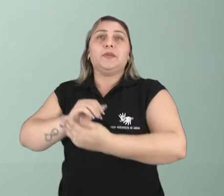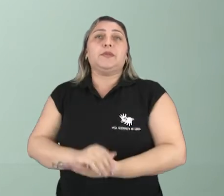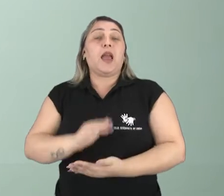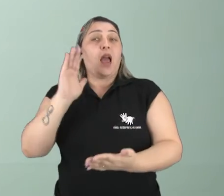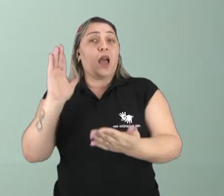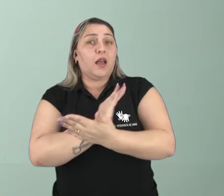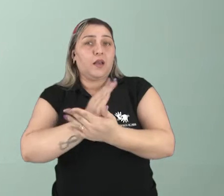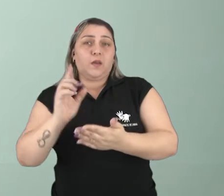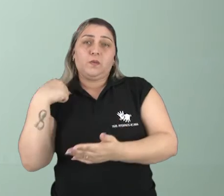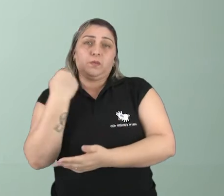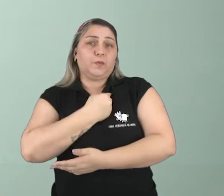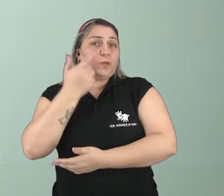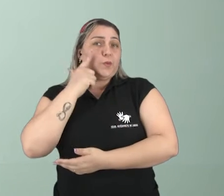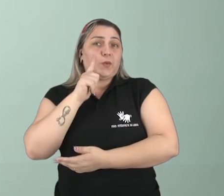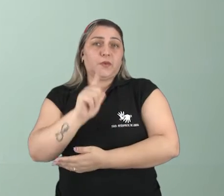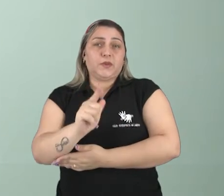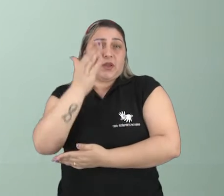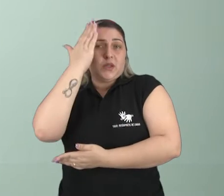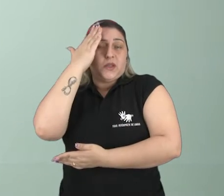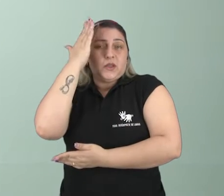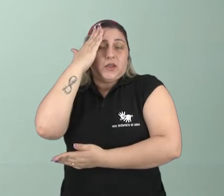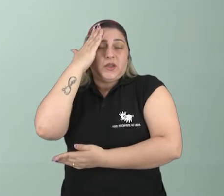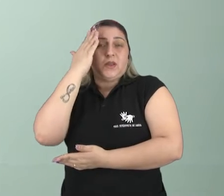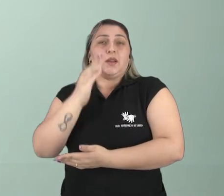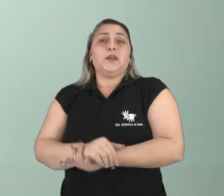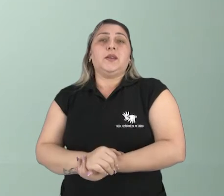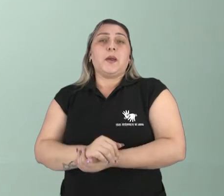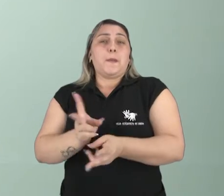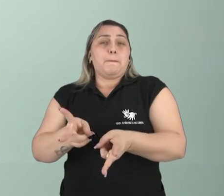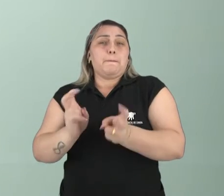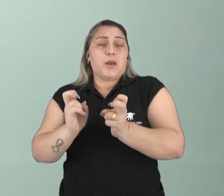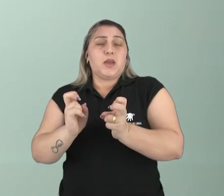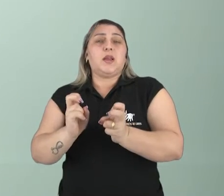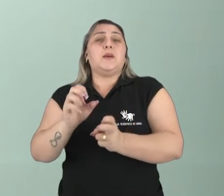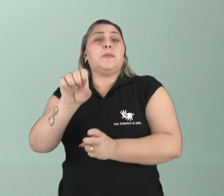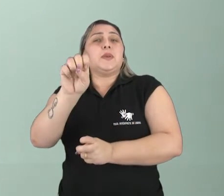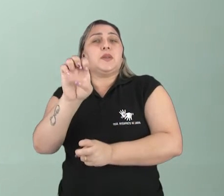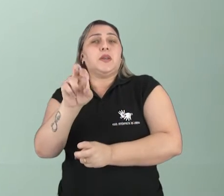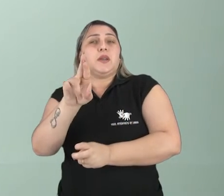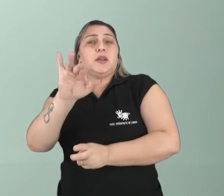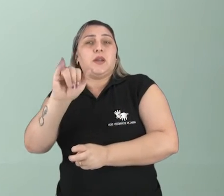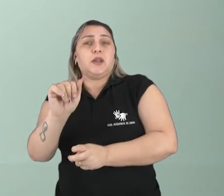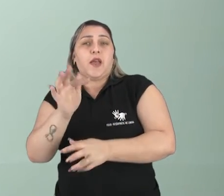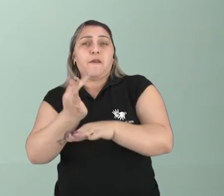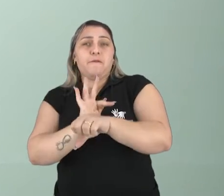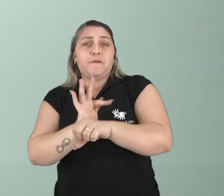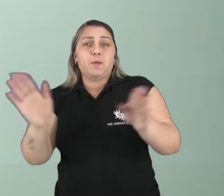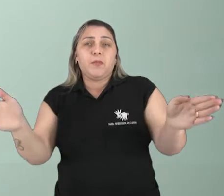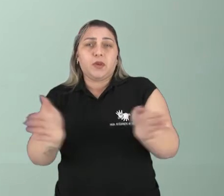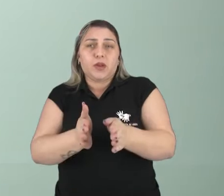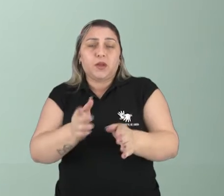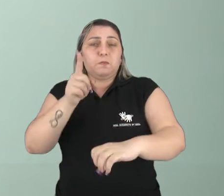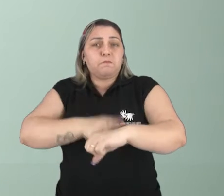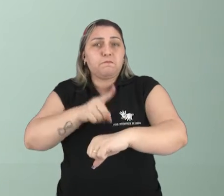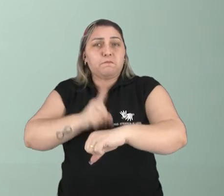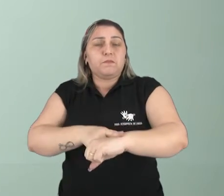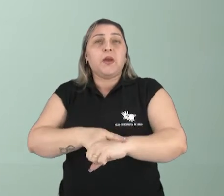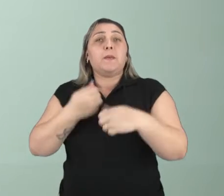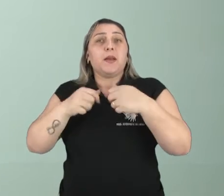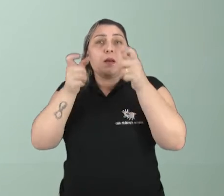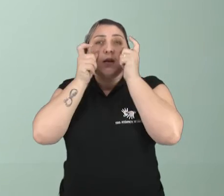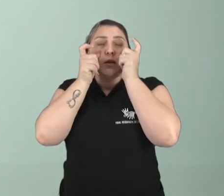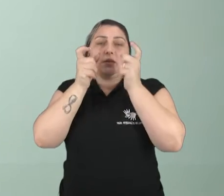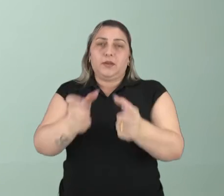às vezes a gente não consegue acompanhar, a gente percebe muito isso em séries, né? Não consegue acompanhar esse tempo. Você tem que